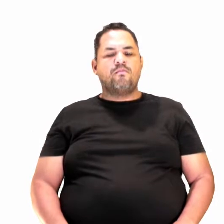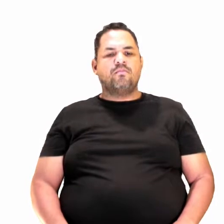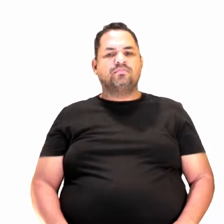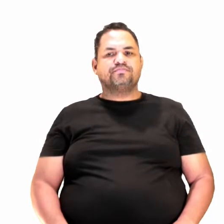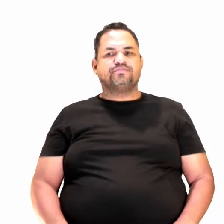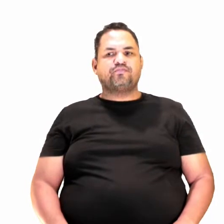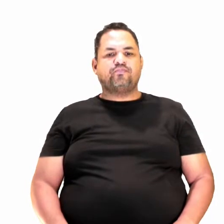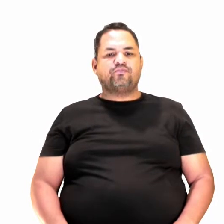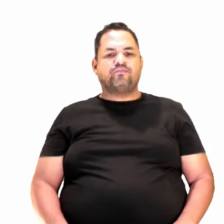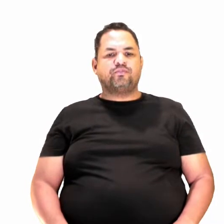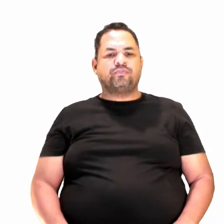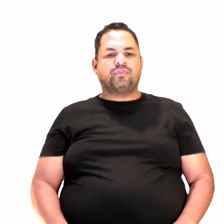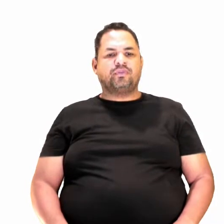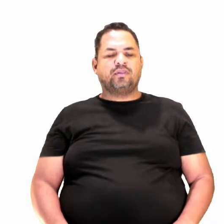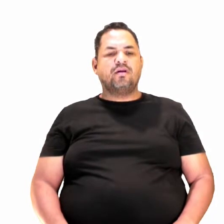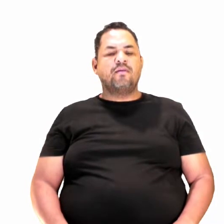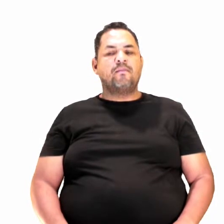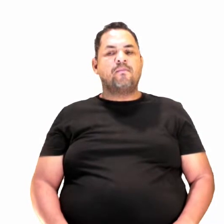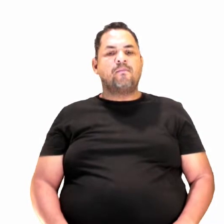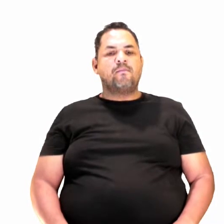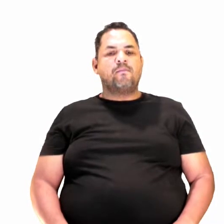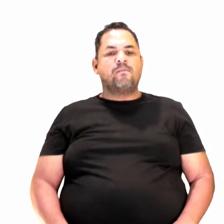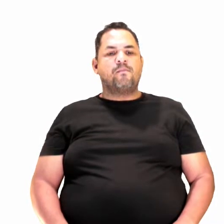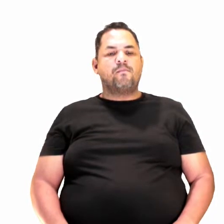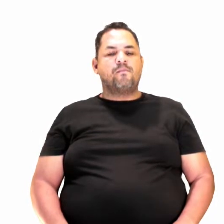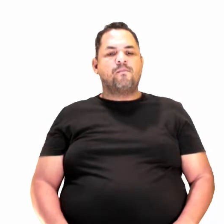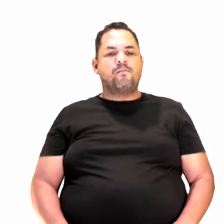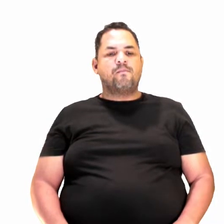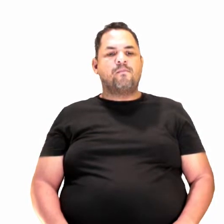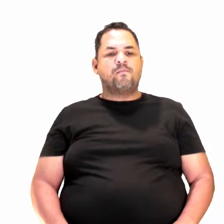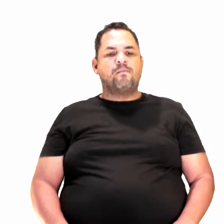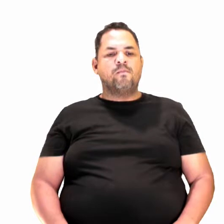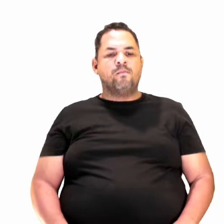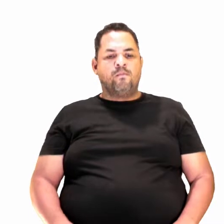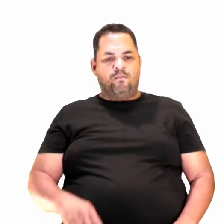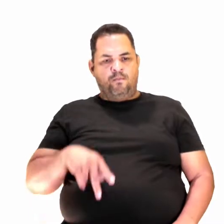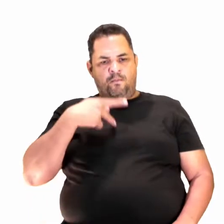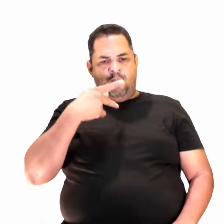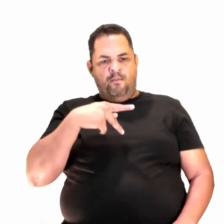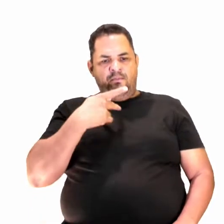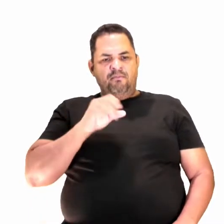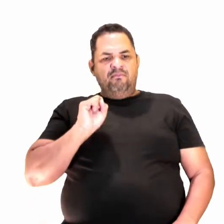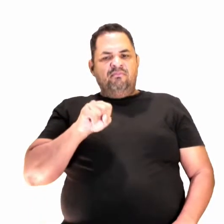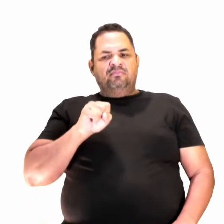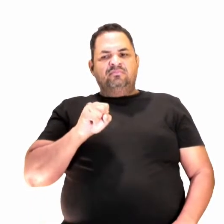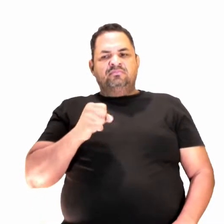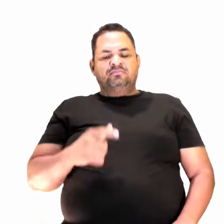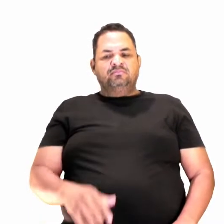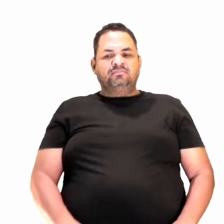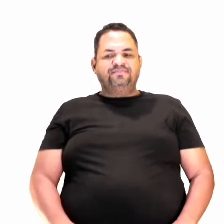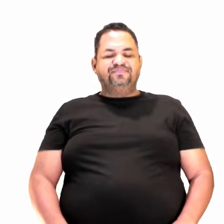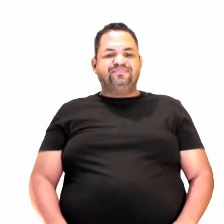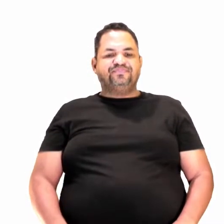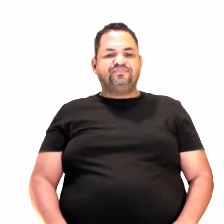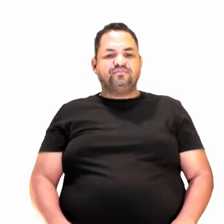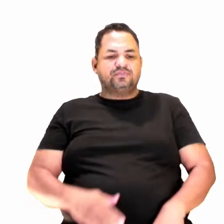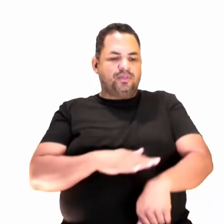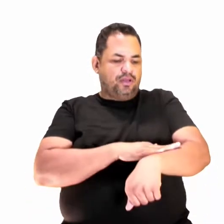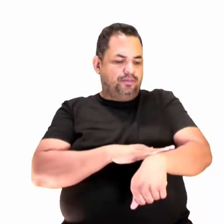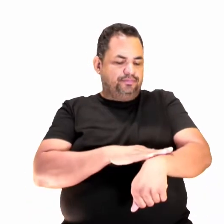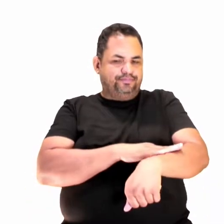Depois eu vou explicar mais sobre essas palavras. Quando chegar no momento do slide, eu falo mais sobre esse slim. She has shoulder length dark